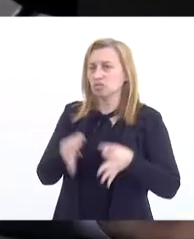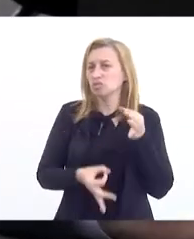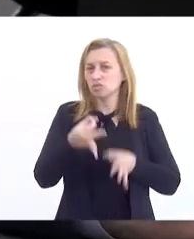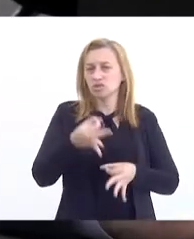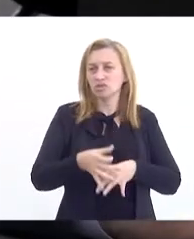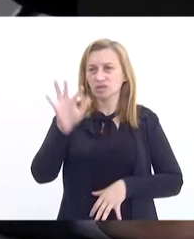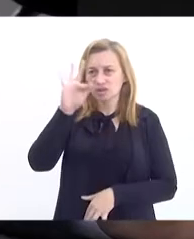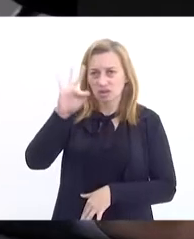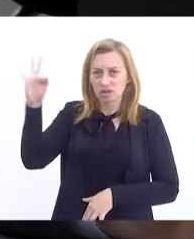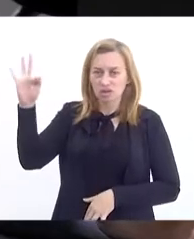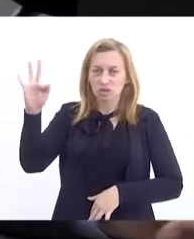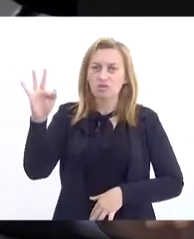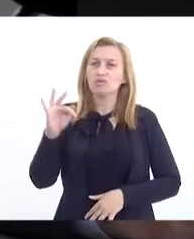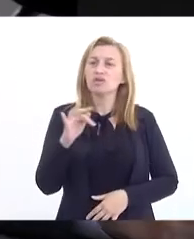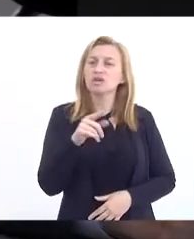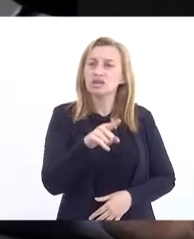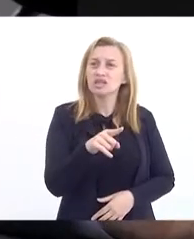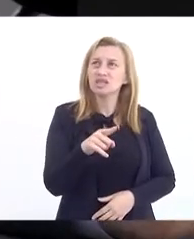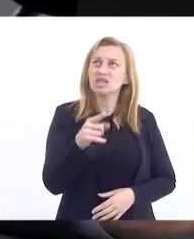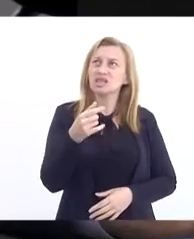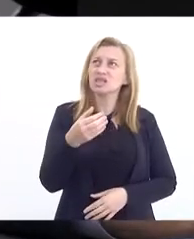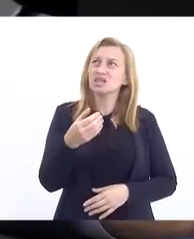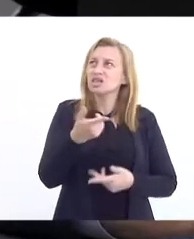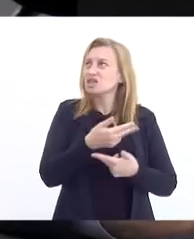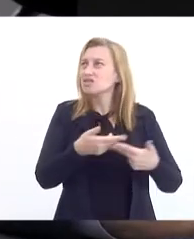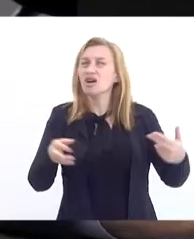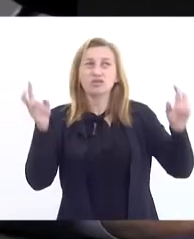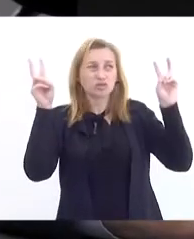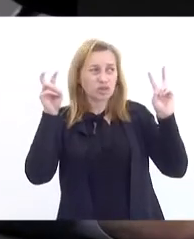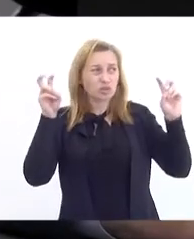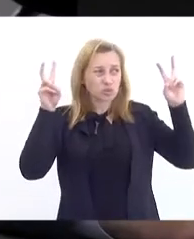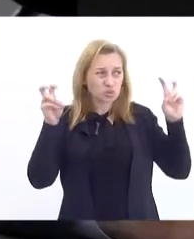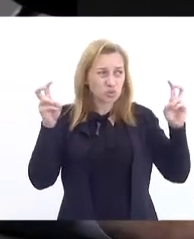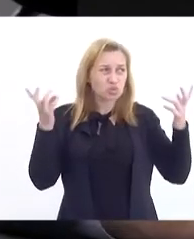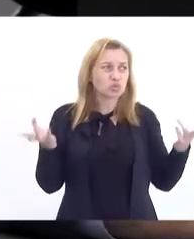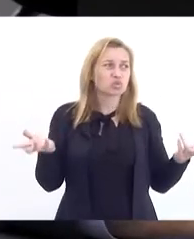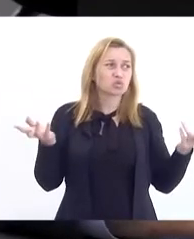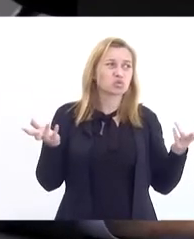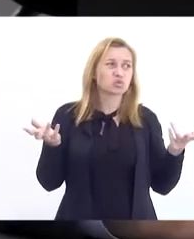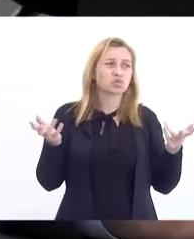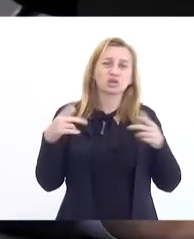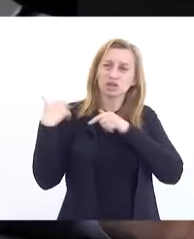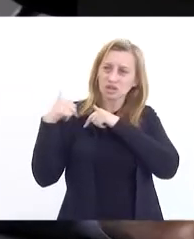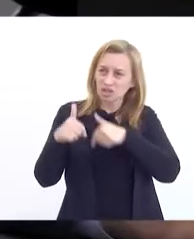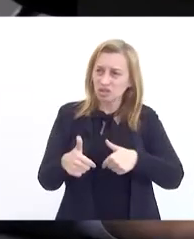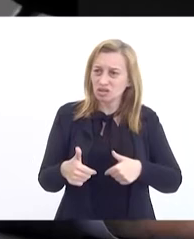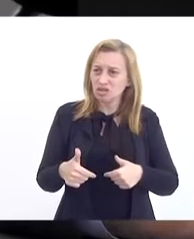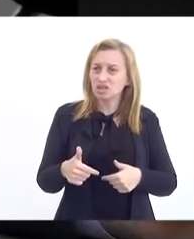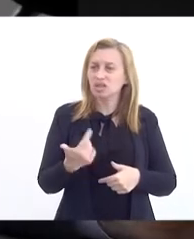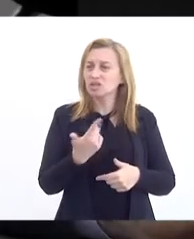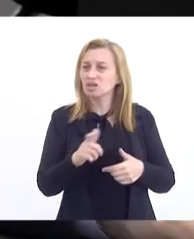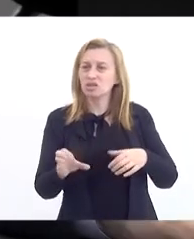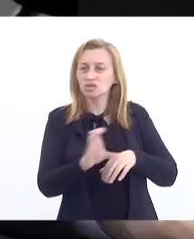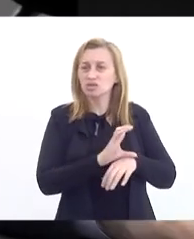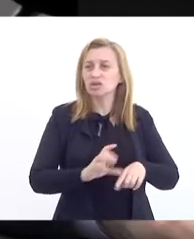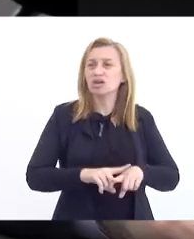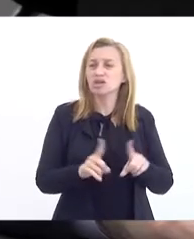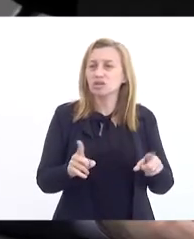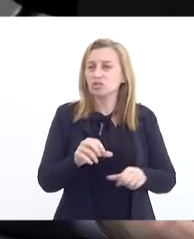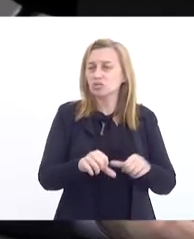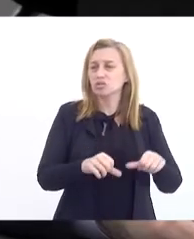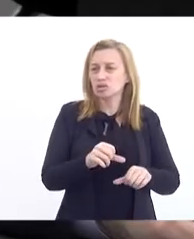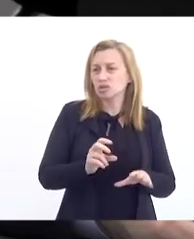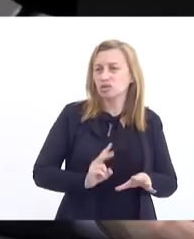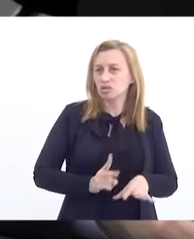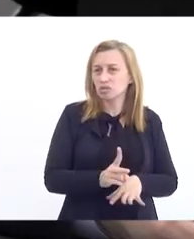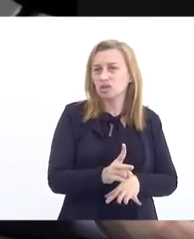essa assertiva em dezenas de casos que tradicionalmente seriam inconstitucionais e estão caminhando.